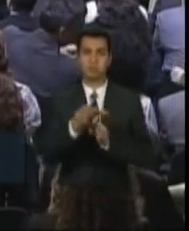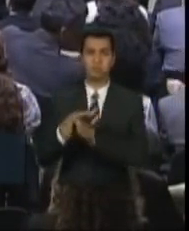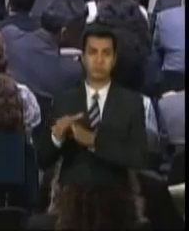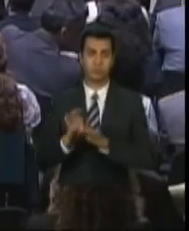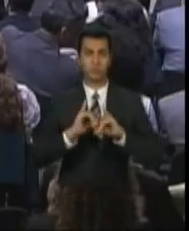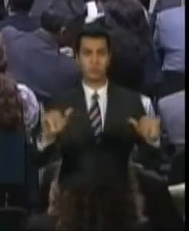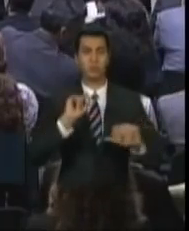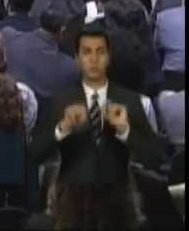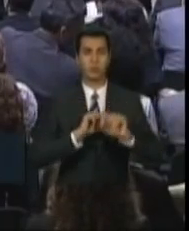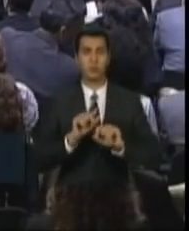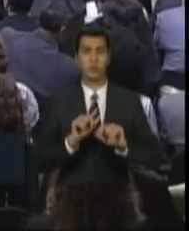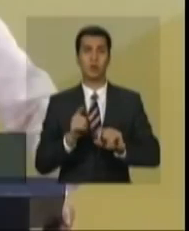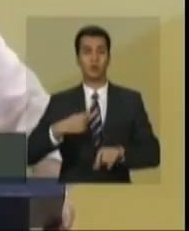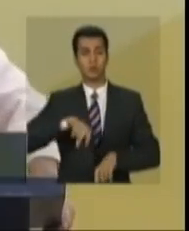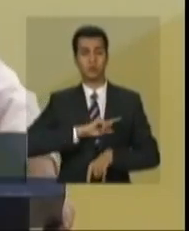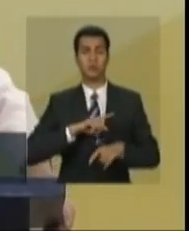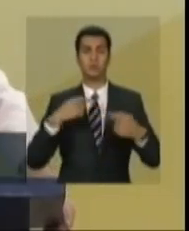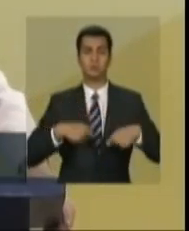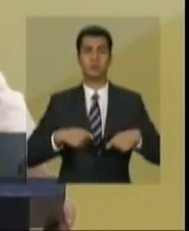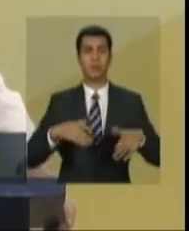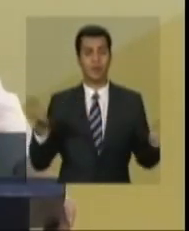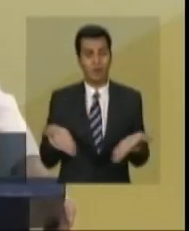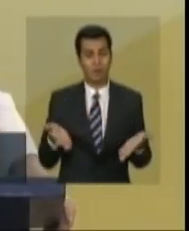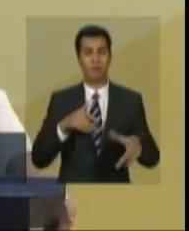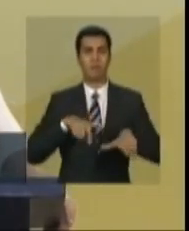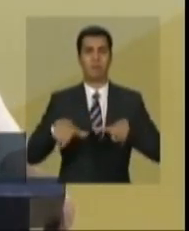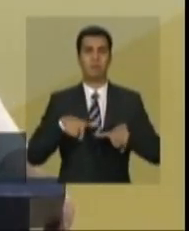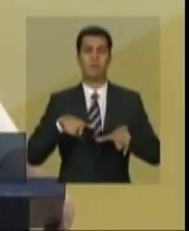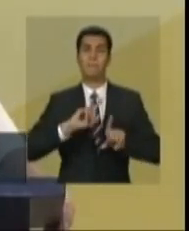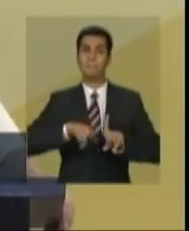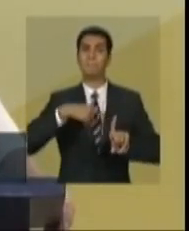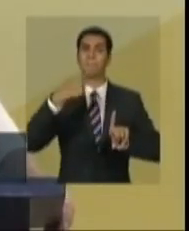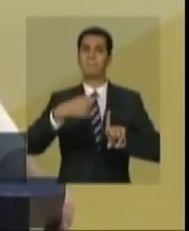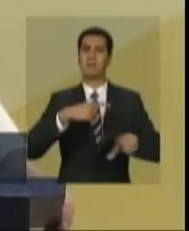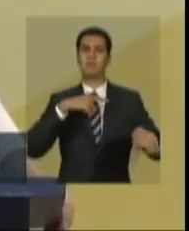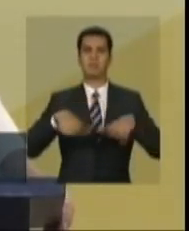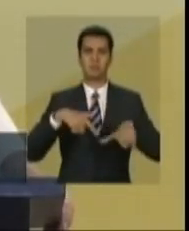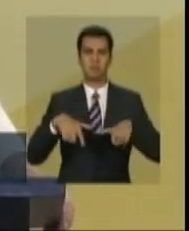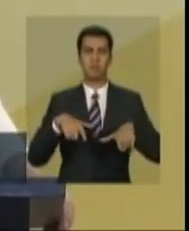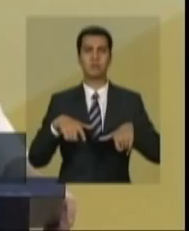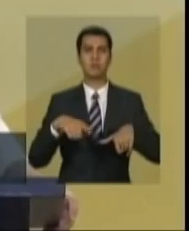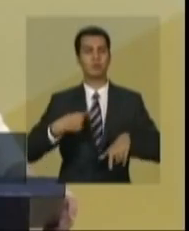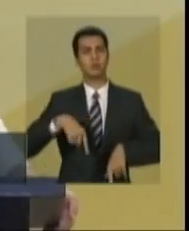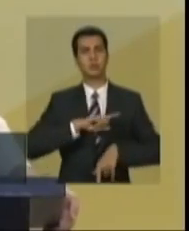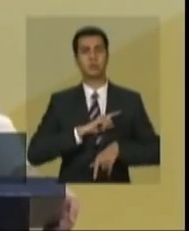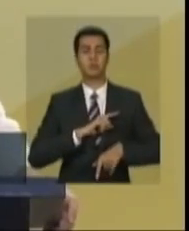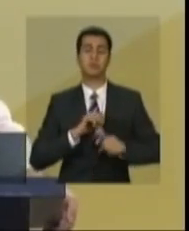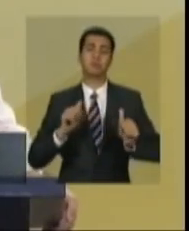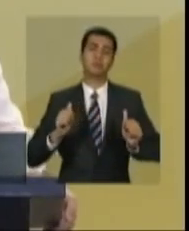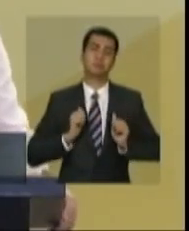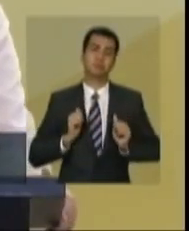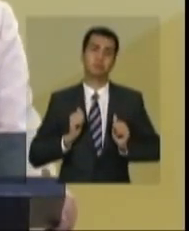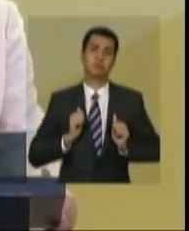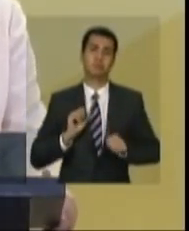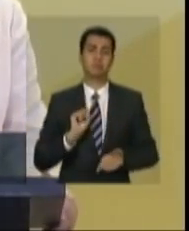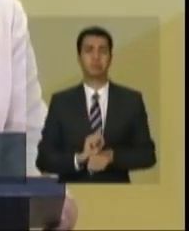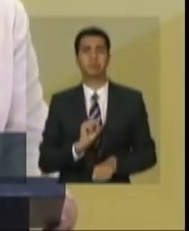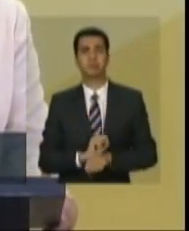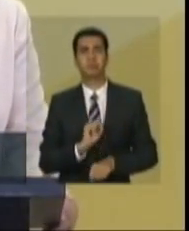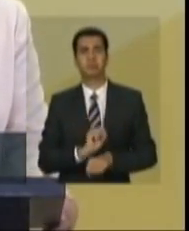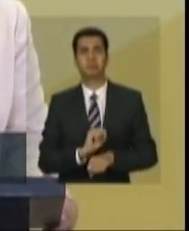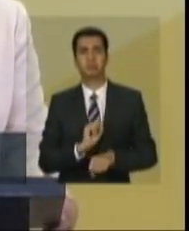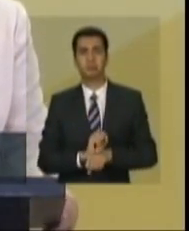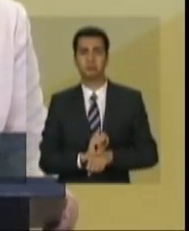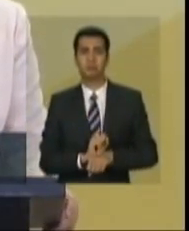agora mais com o que temos e não ficarmos de braços cruzados esperando que